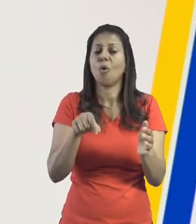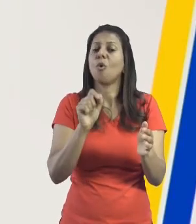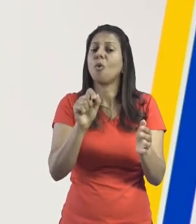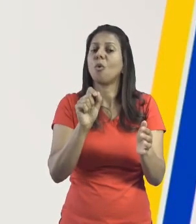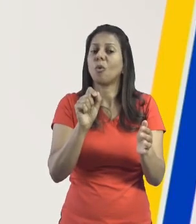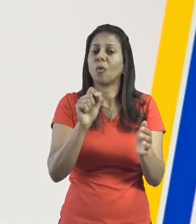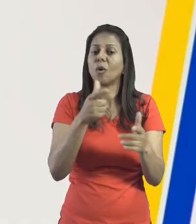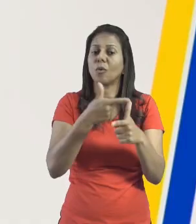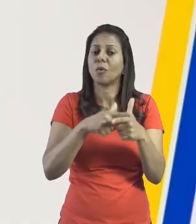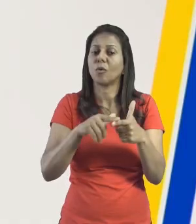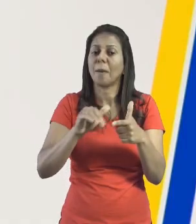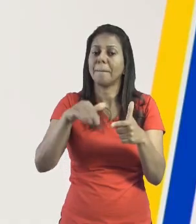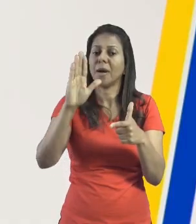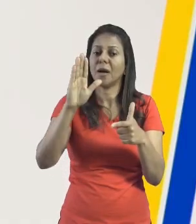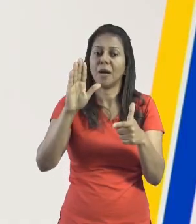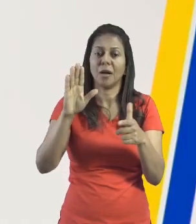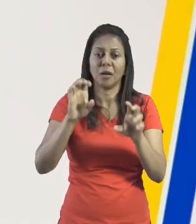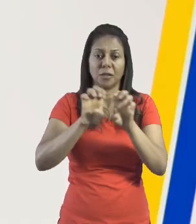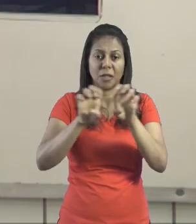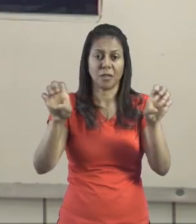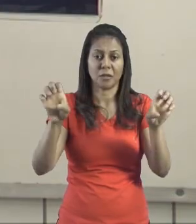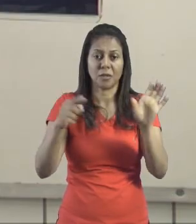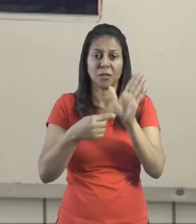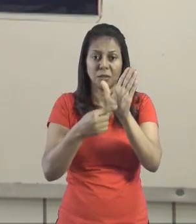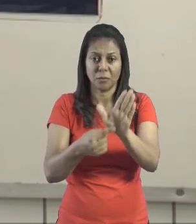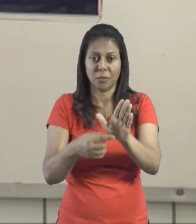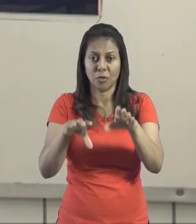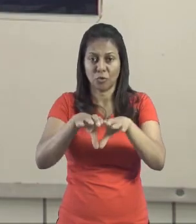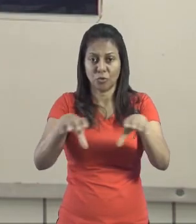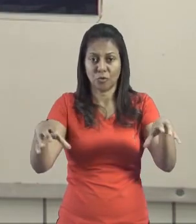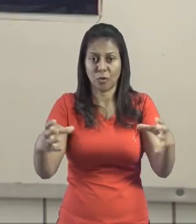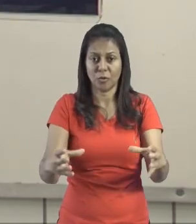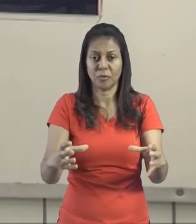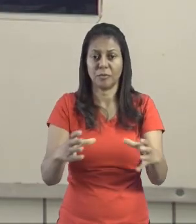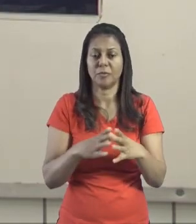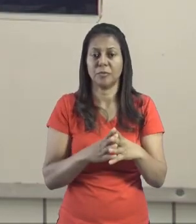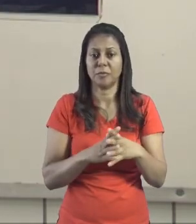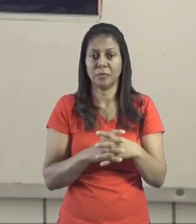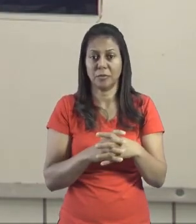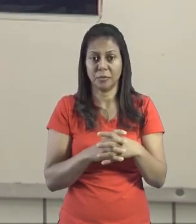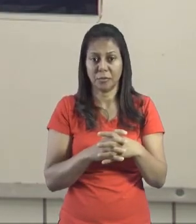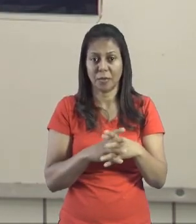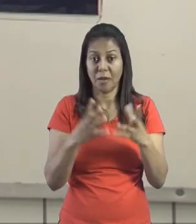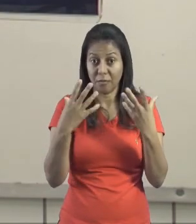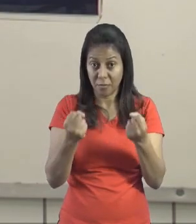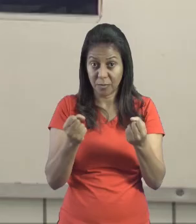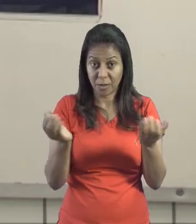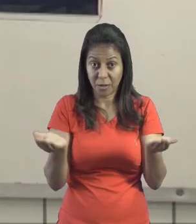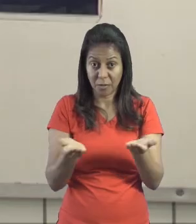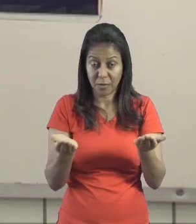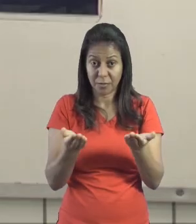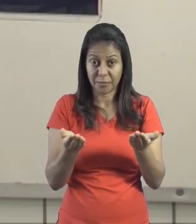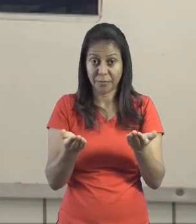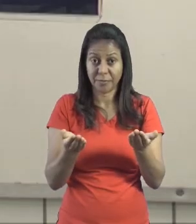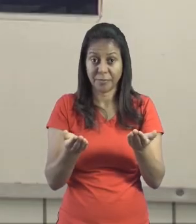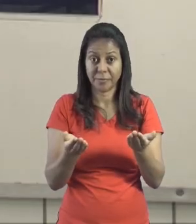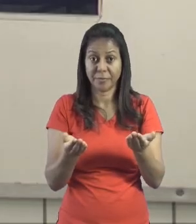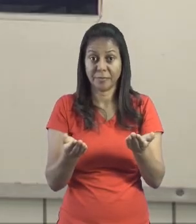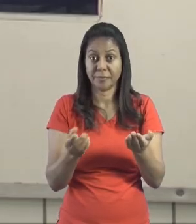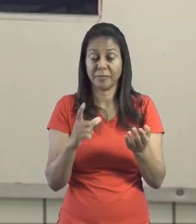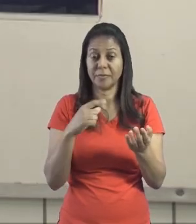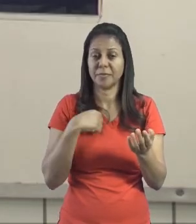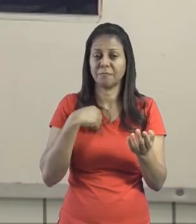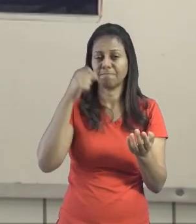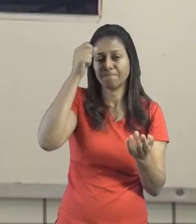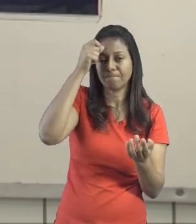maior coeficiente da equação que representa o volume? Então, vamos montar essa equação. Como ele já está dando a ideia lá